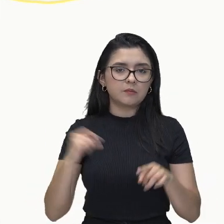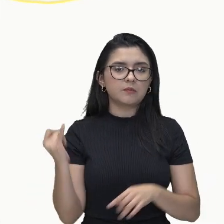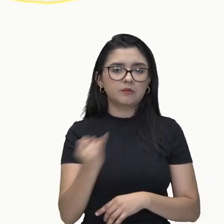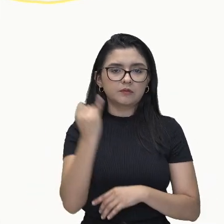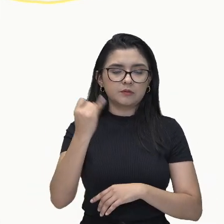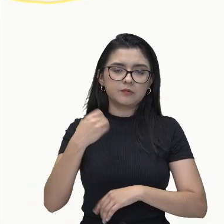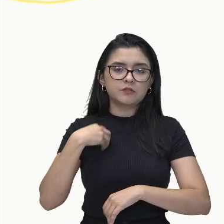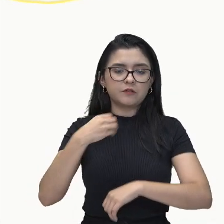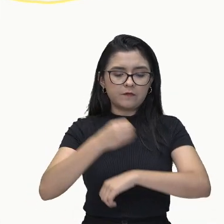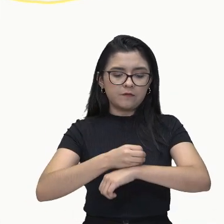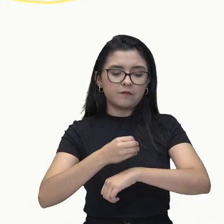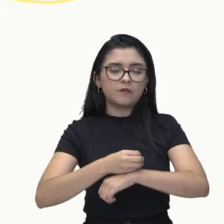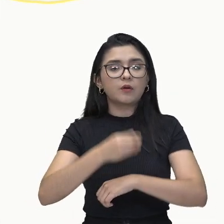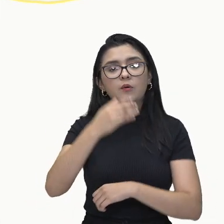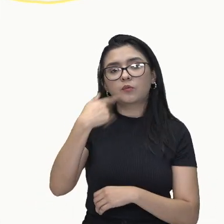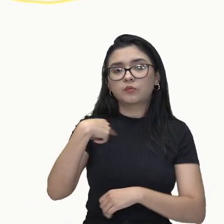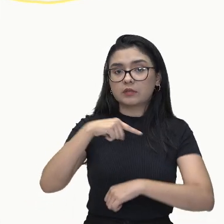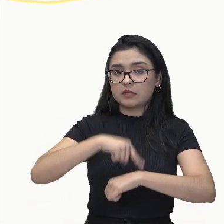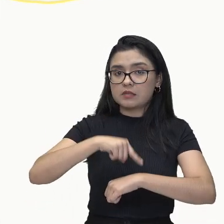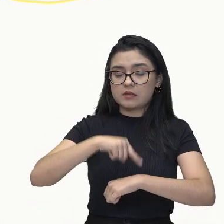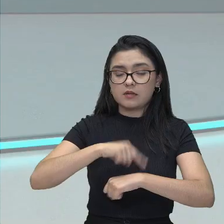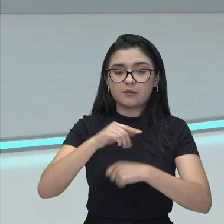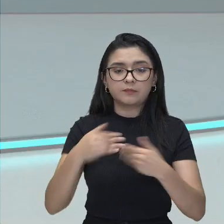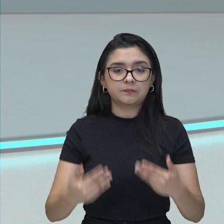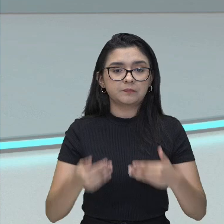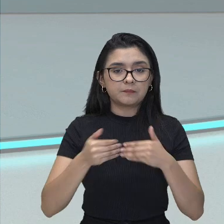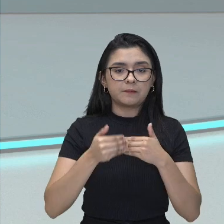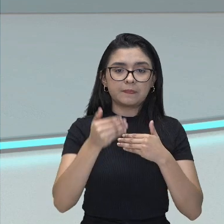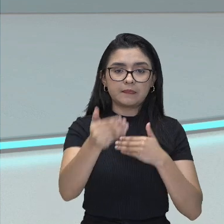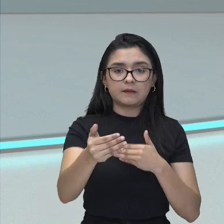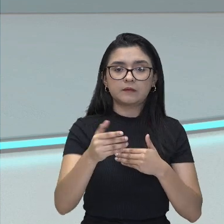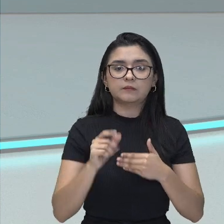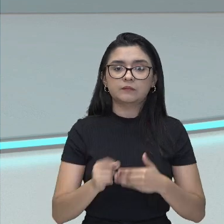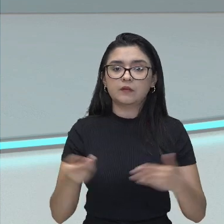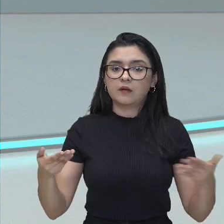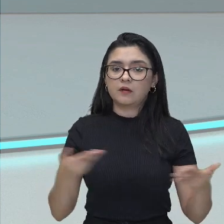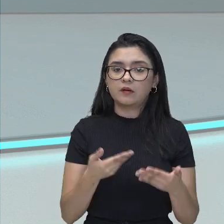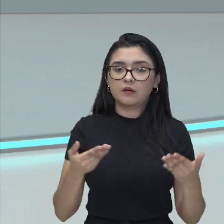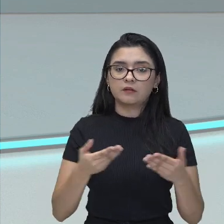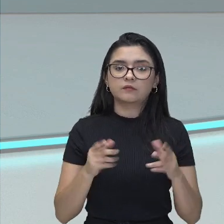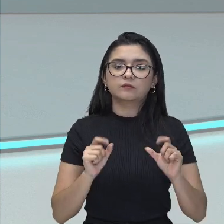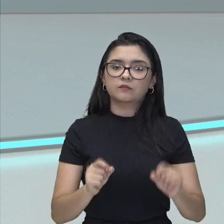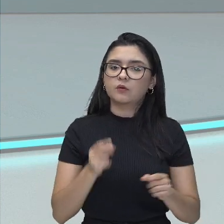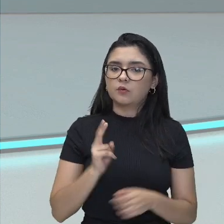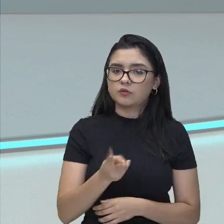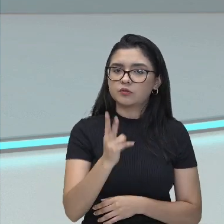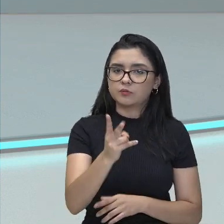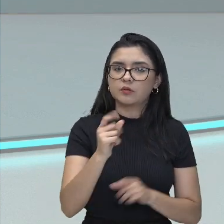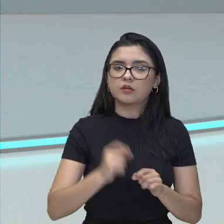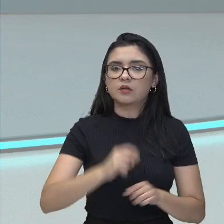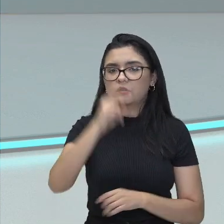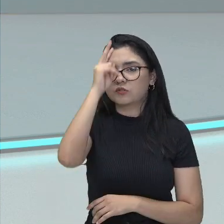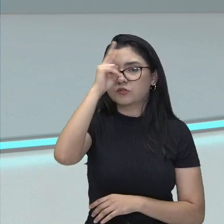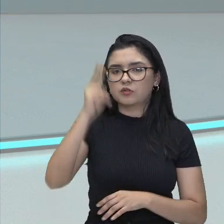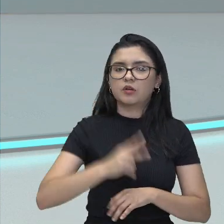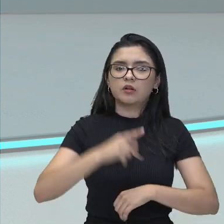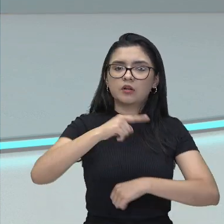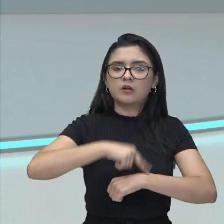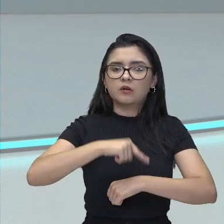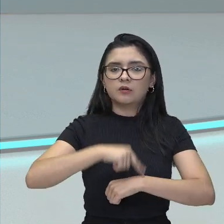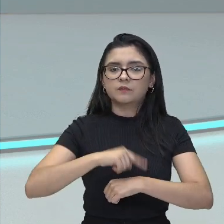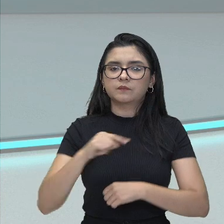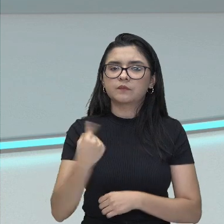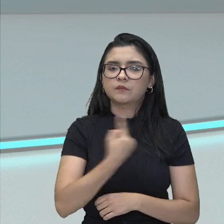tempo vamos continuar aqui vejamos aqui então ainda sobre as horas né E aí a gente